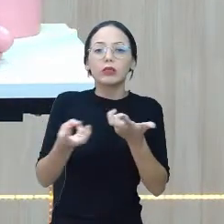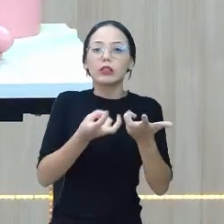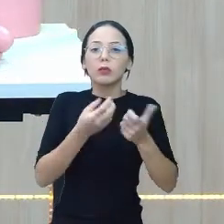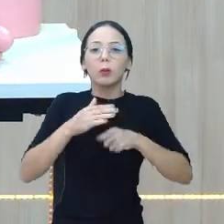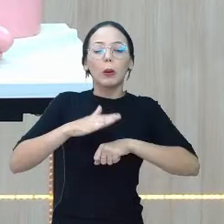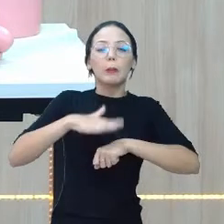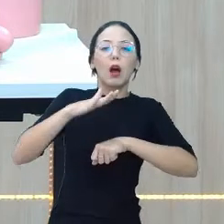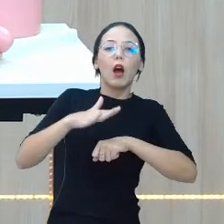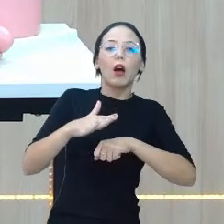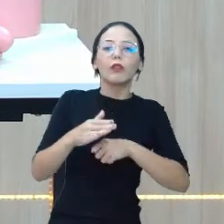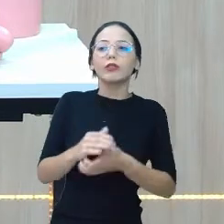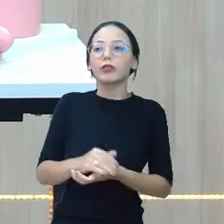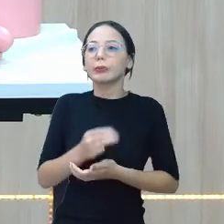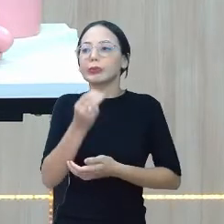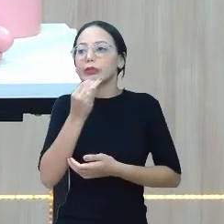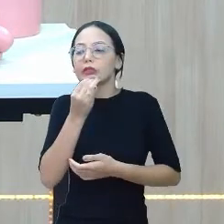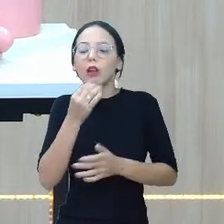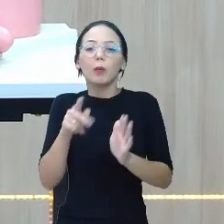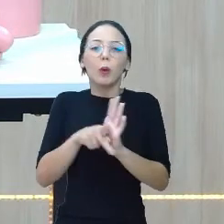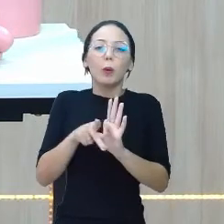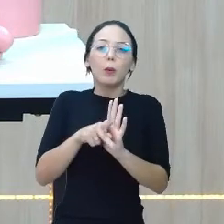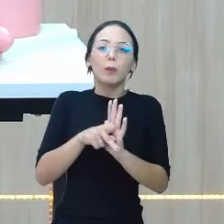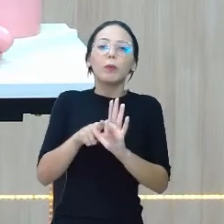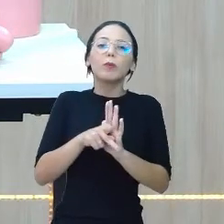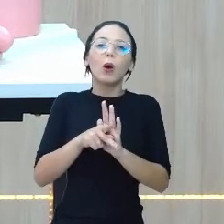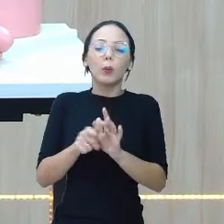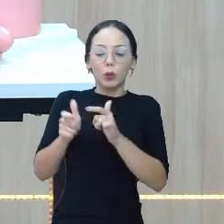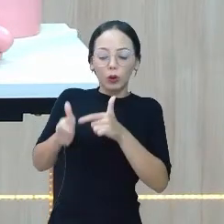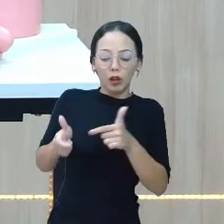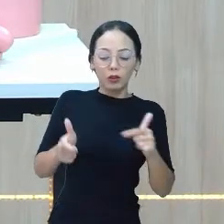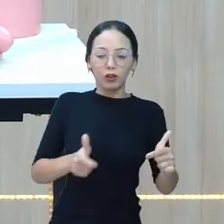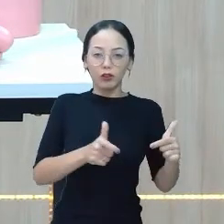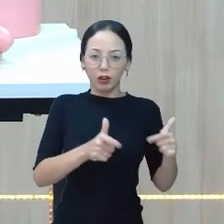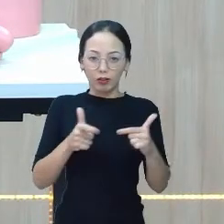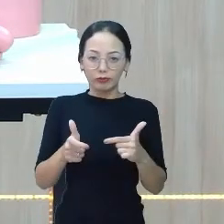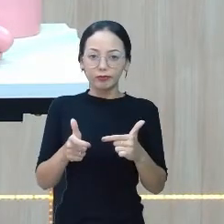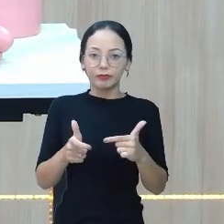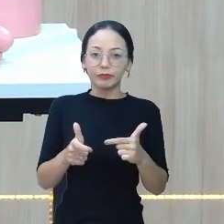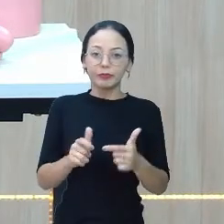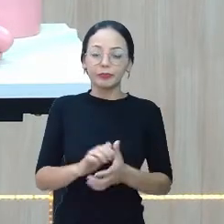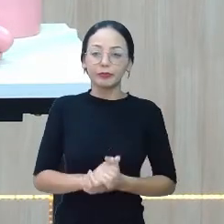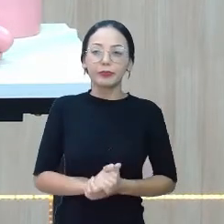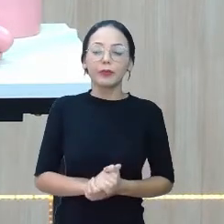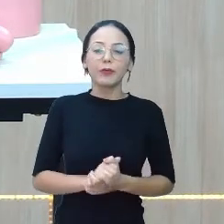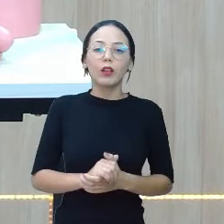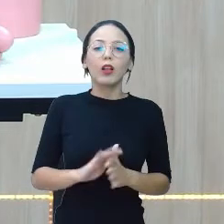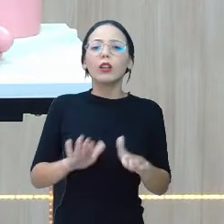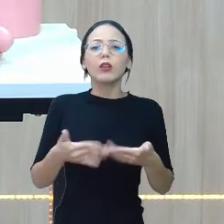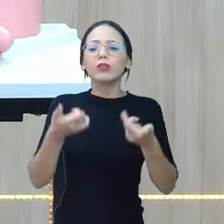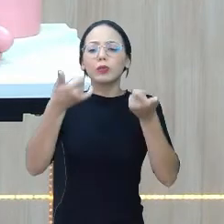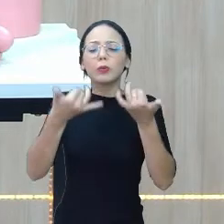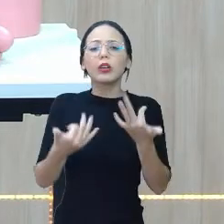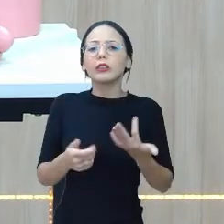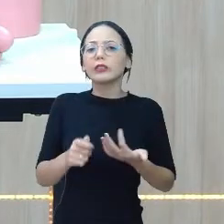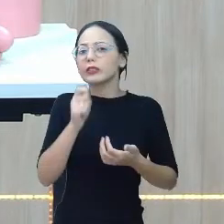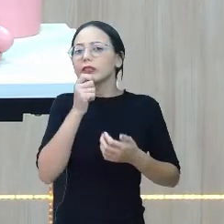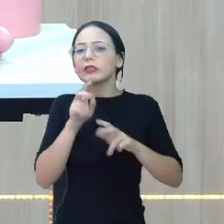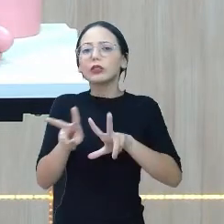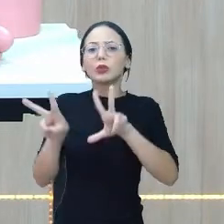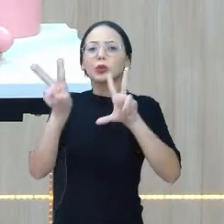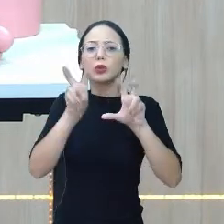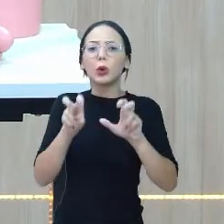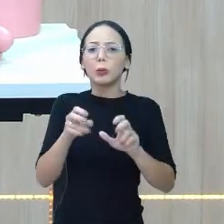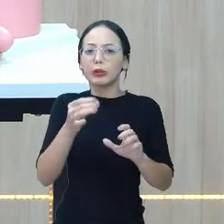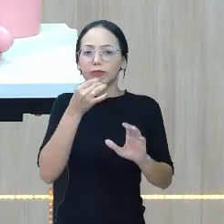perceber mais. Por compressão ou pela localização, não é isso? Então, falando ainda sobre a questão da